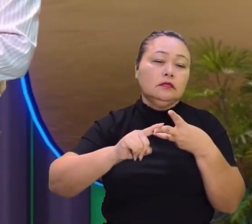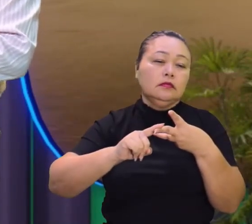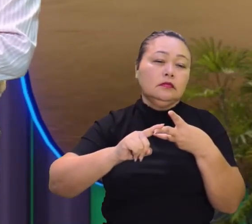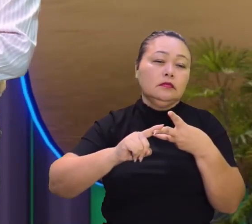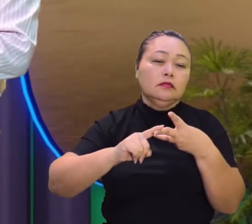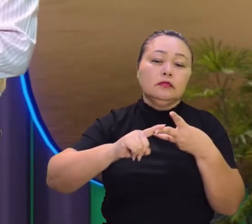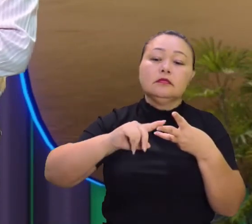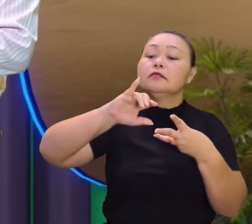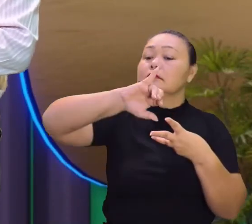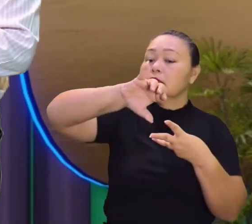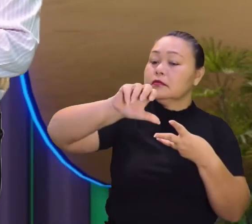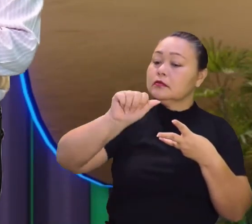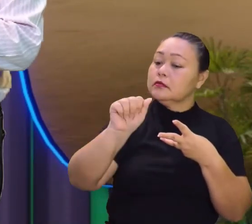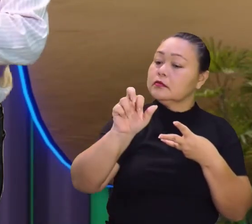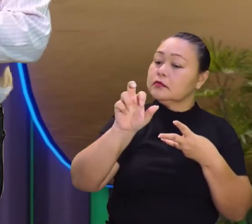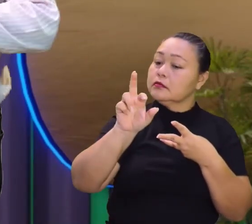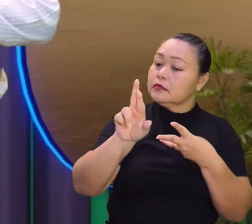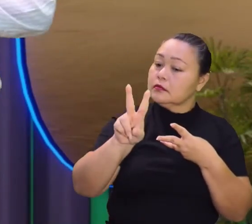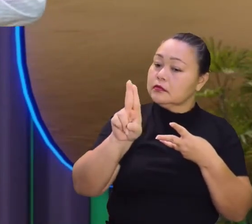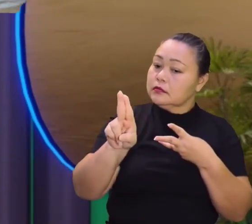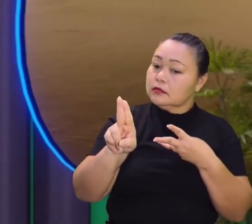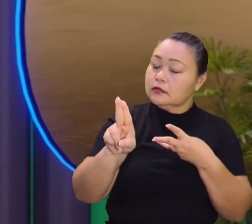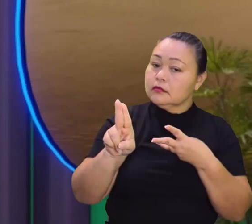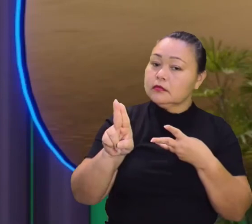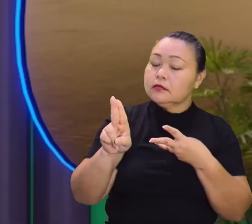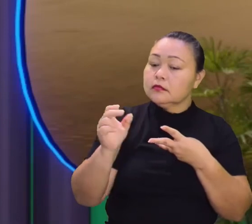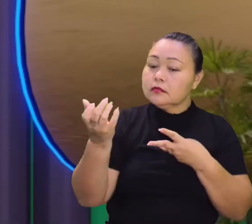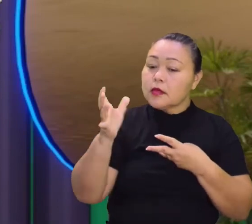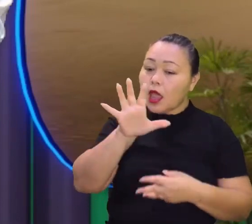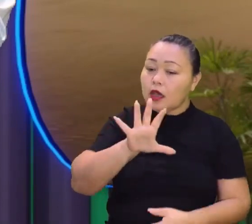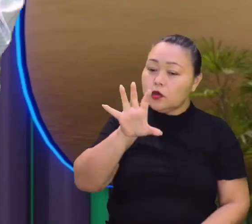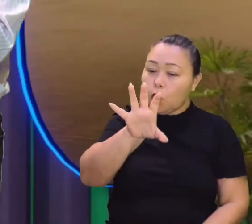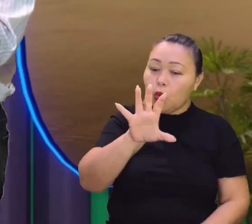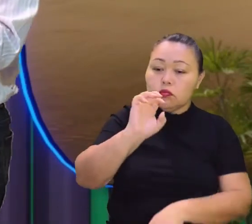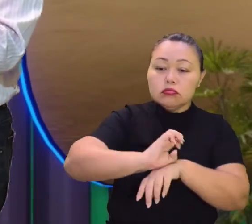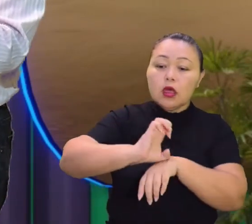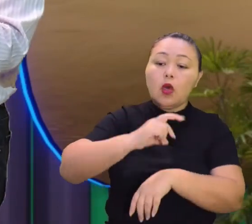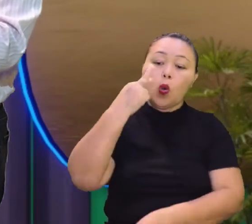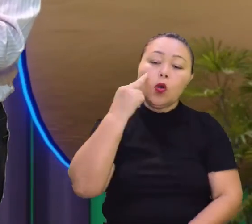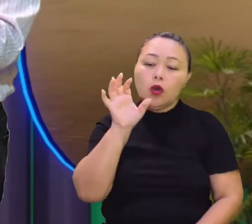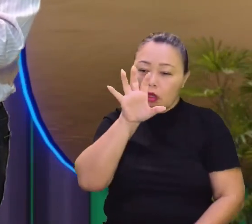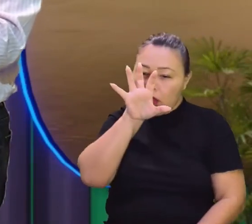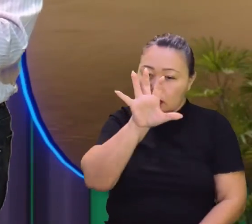mais Jaru, não foi? Rogério, a região central de Rondônia,